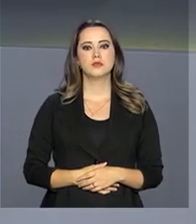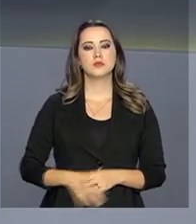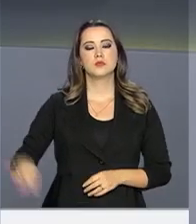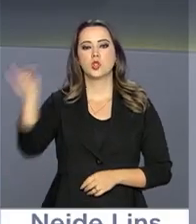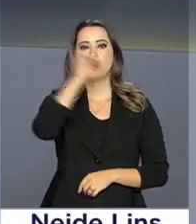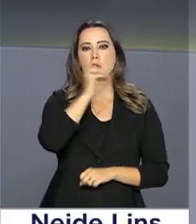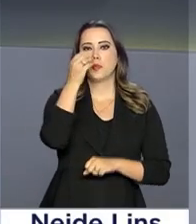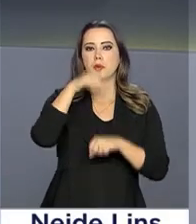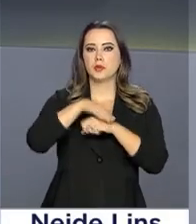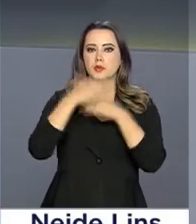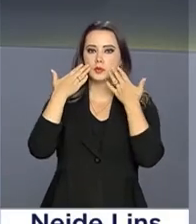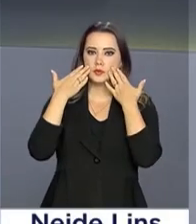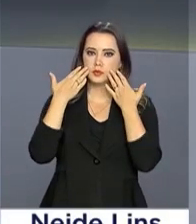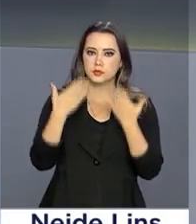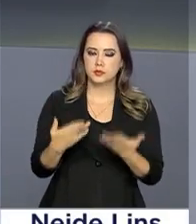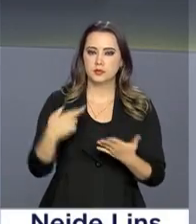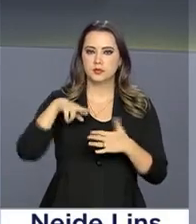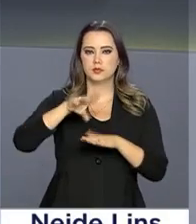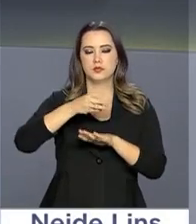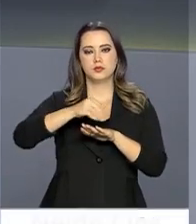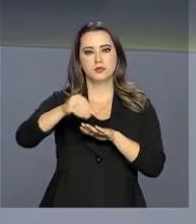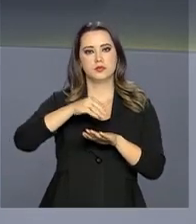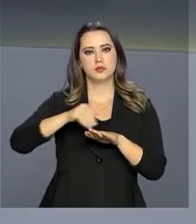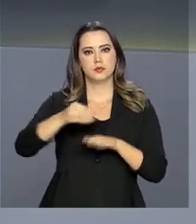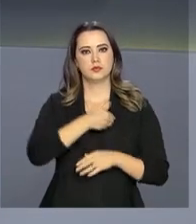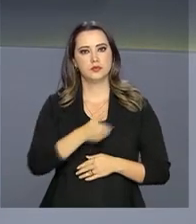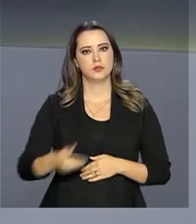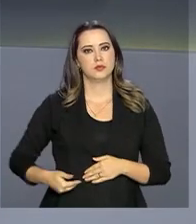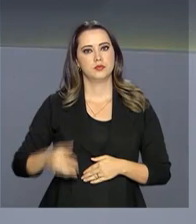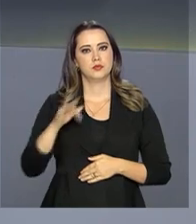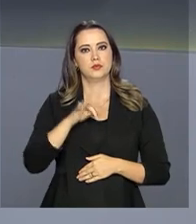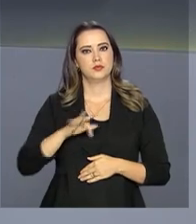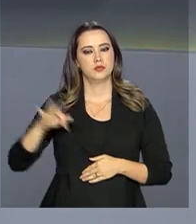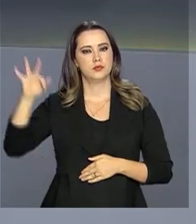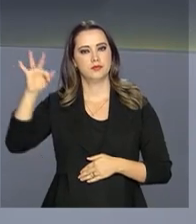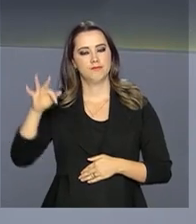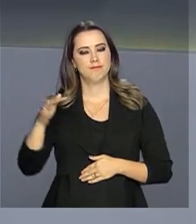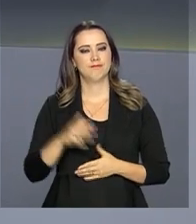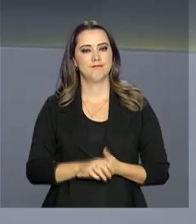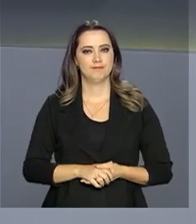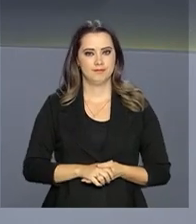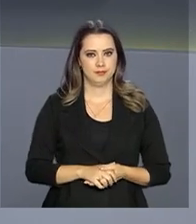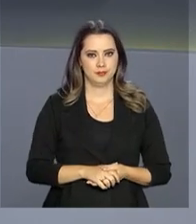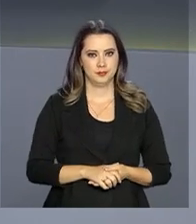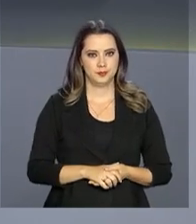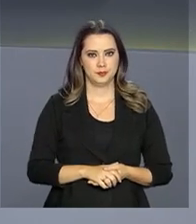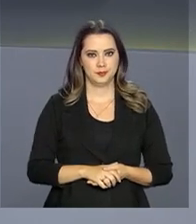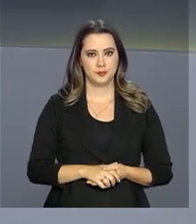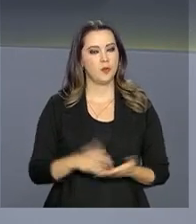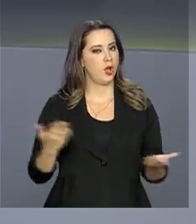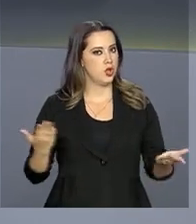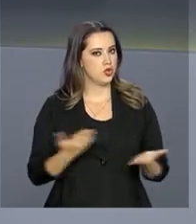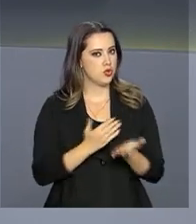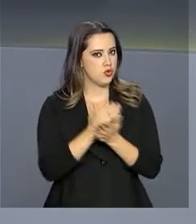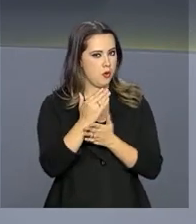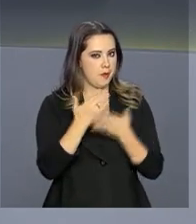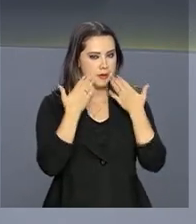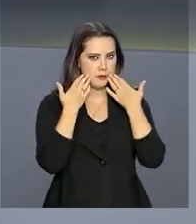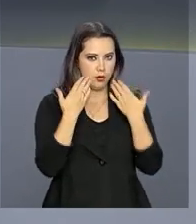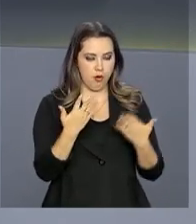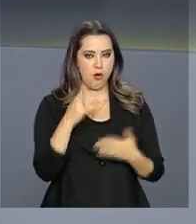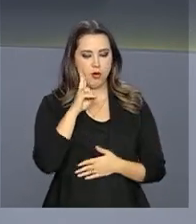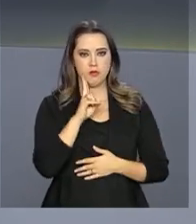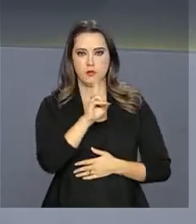Olá, boa noite. Estamos no ar com as notícias do governo federal em mais uma edição do Repórter NBR. E a gente começa